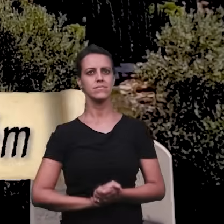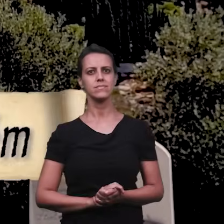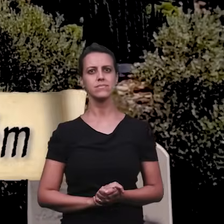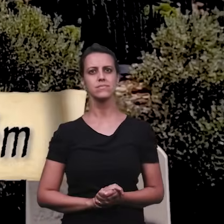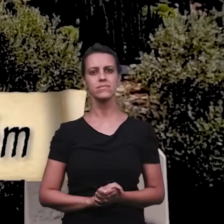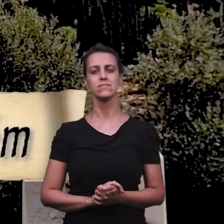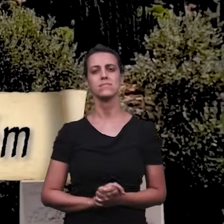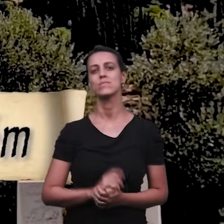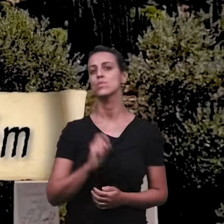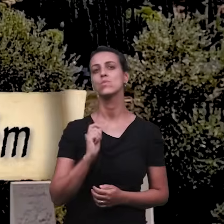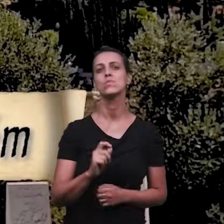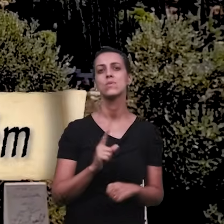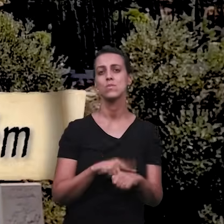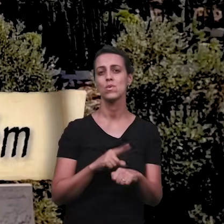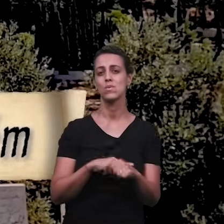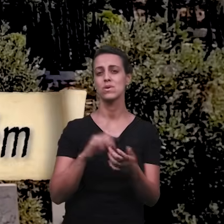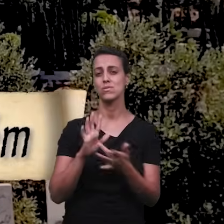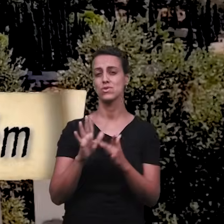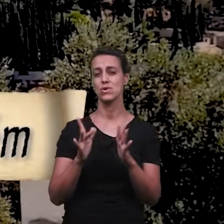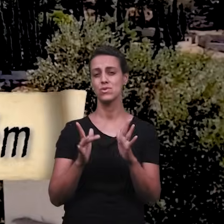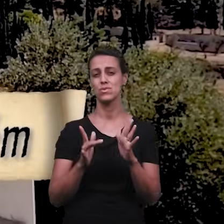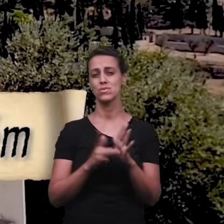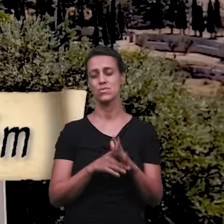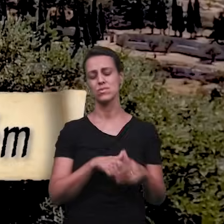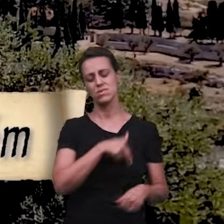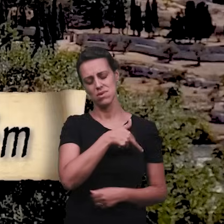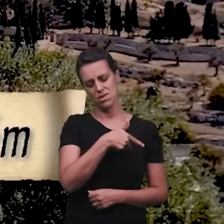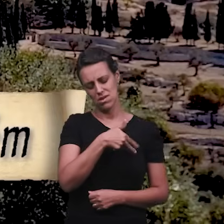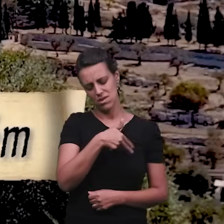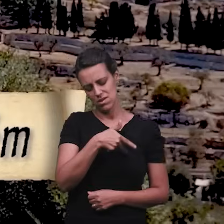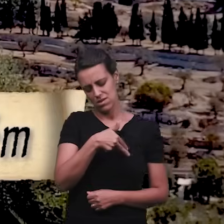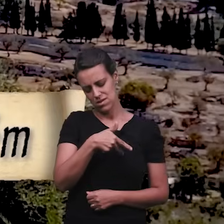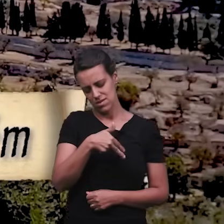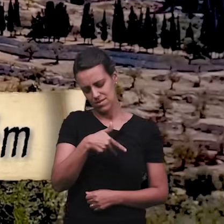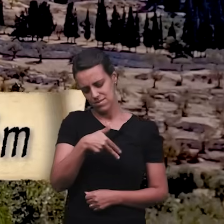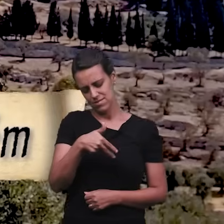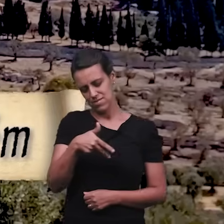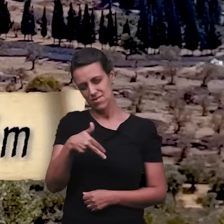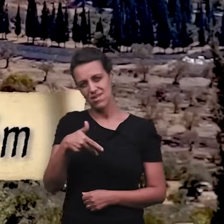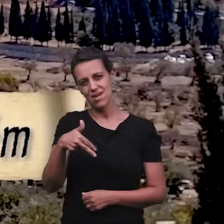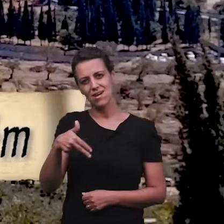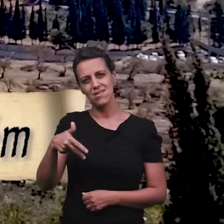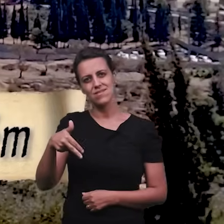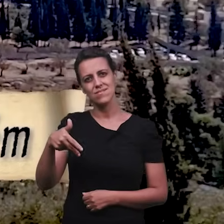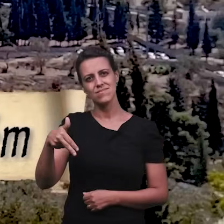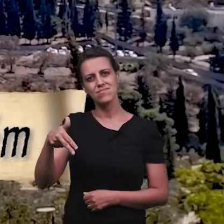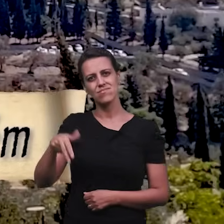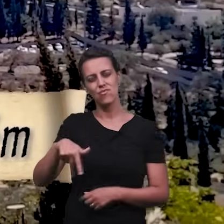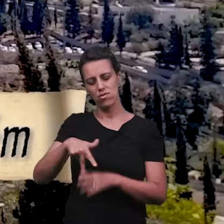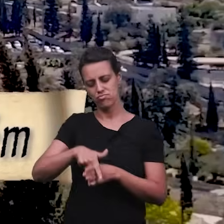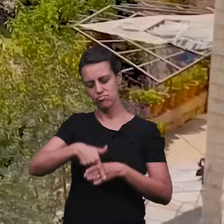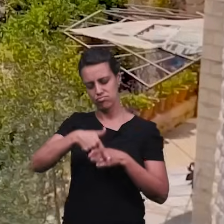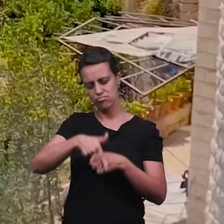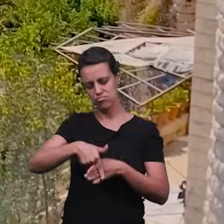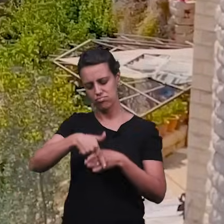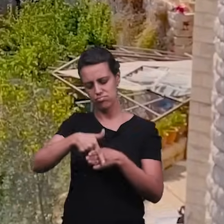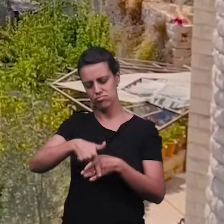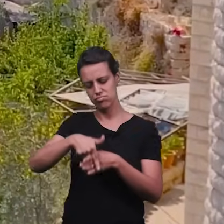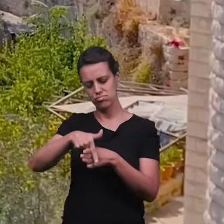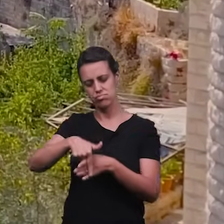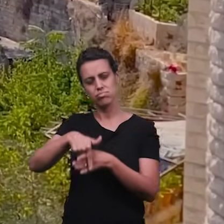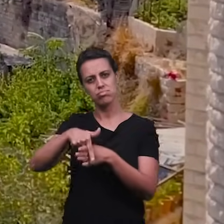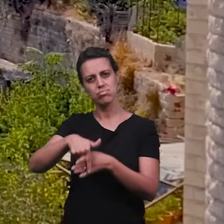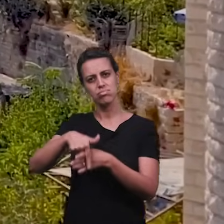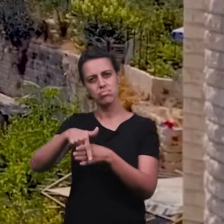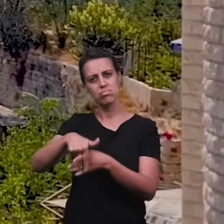voltava de Betânia, um dia depois dele ter ido no templo, entrou montado num jumentinho, foi até o